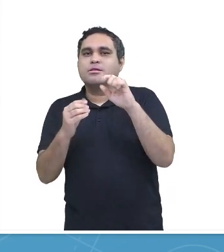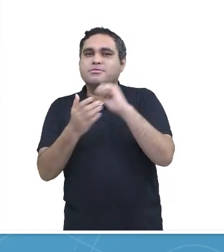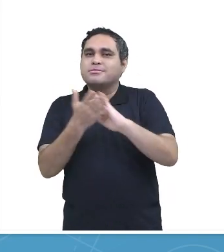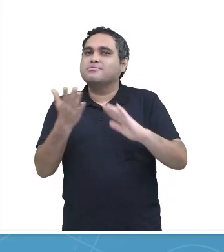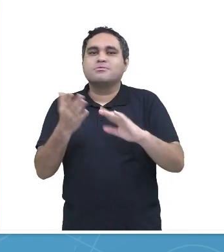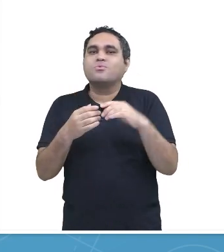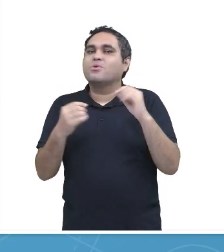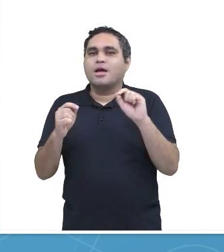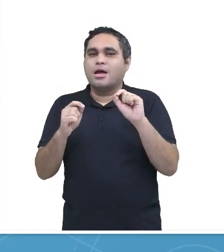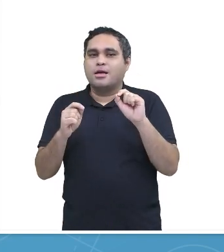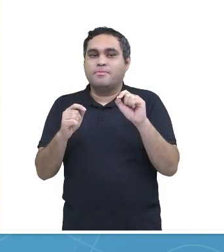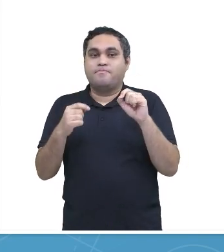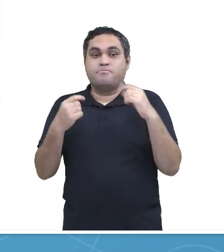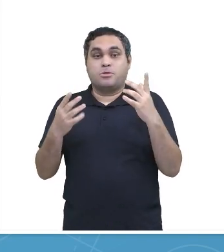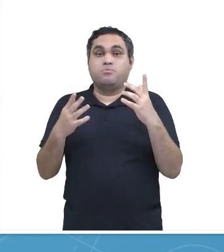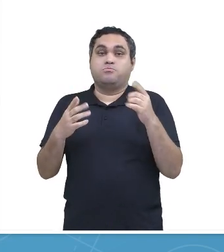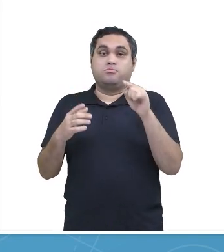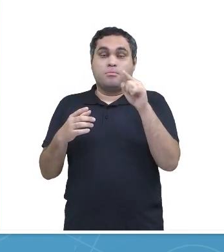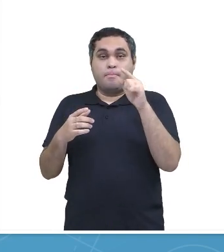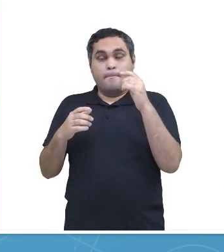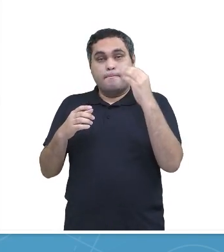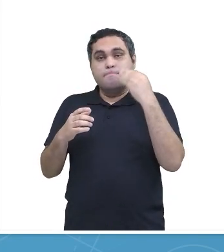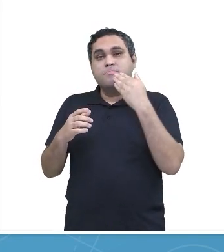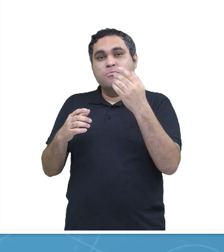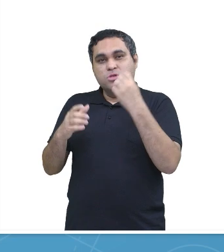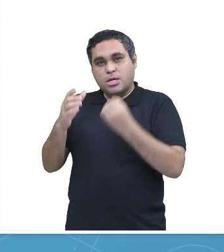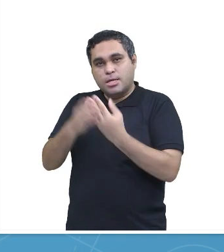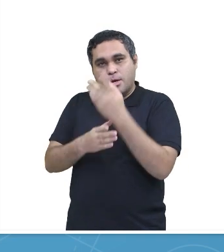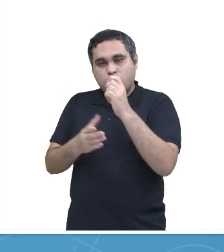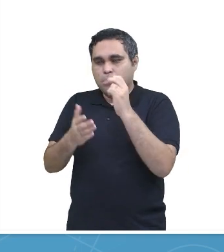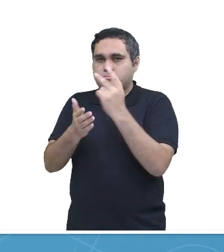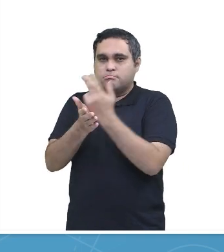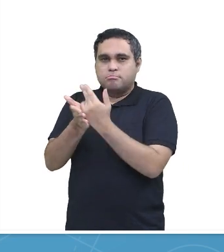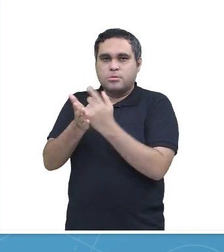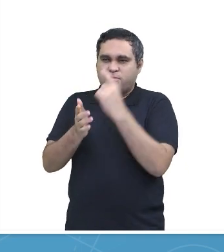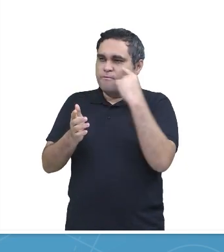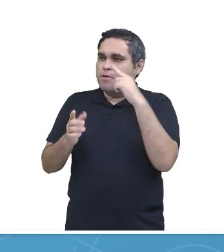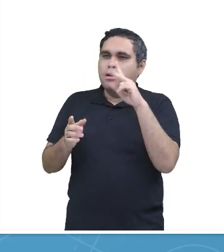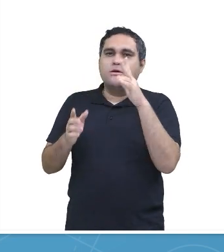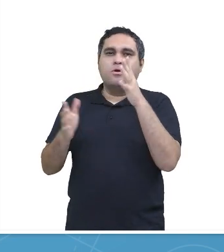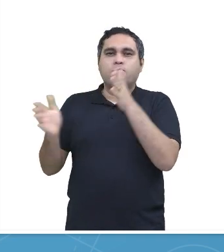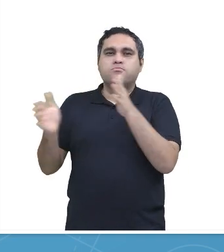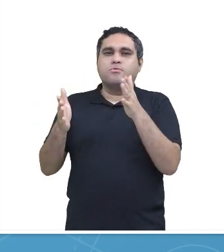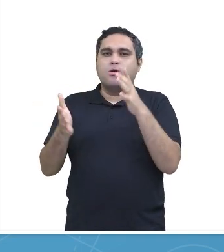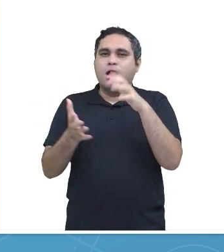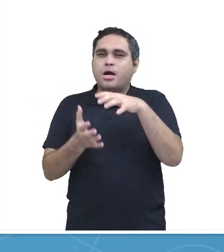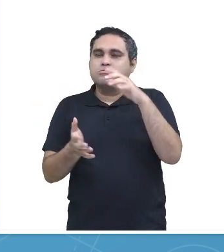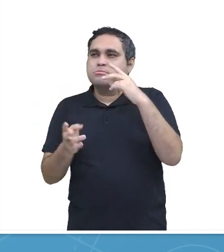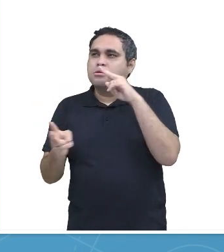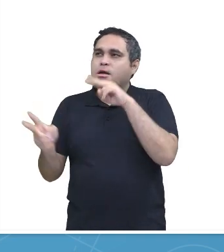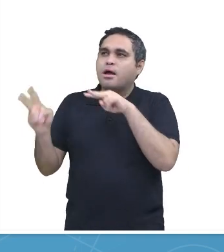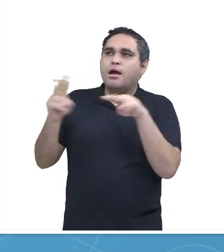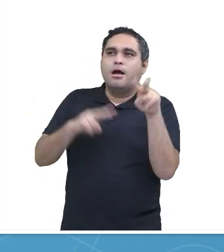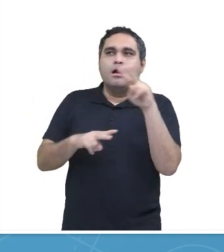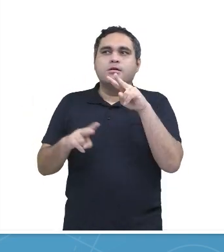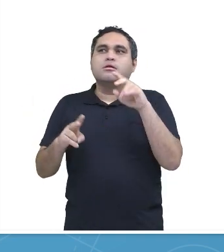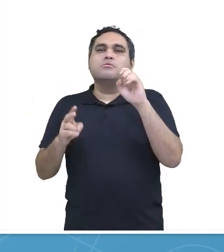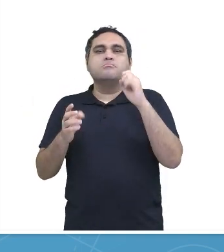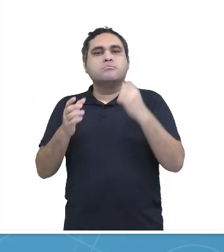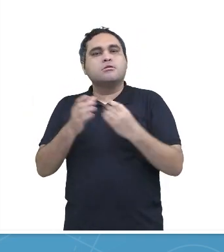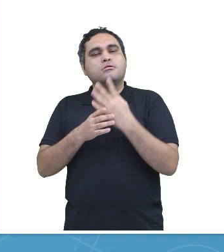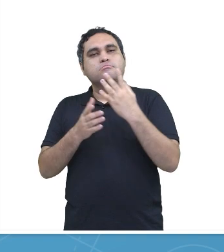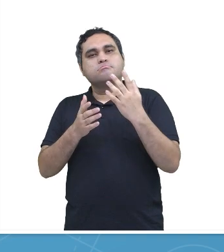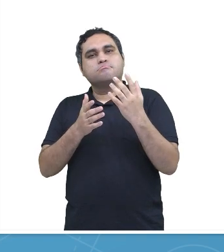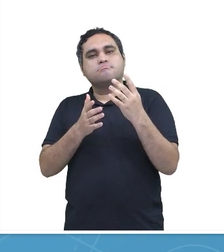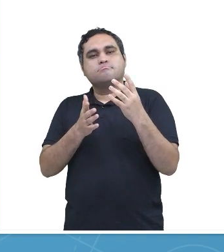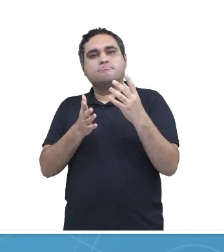vocês? Então foi pedido o seguinte, a partir de suas observações do mundo adulto, crie uma ilustração ou situações de uma